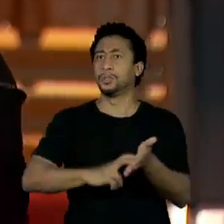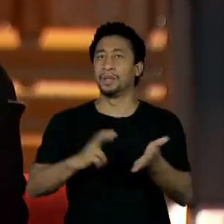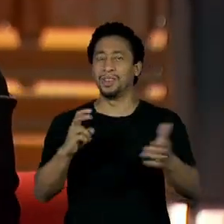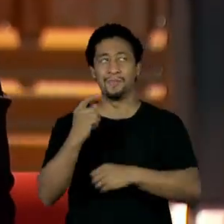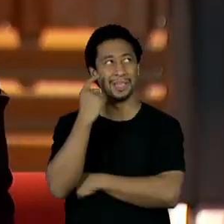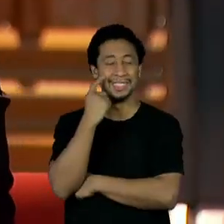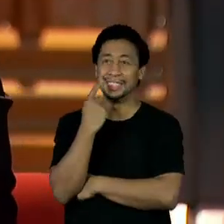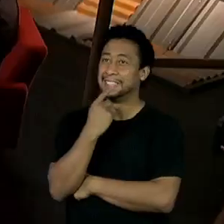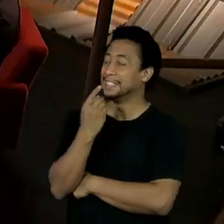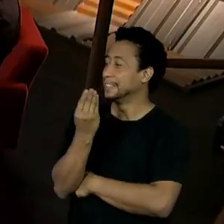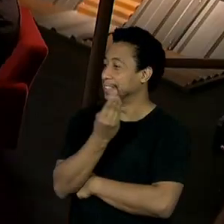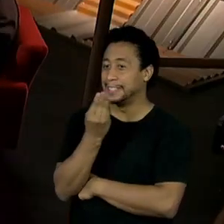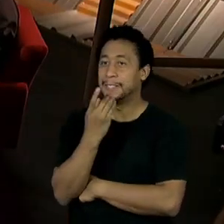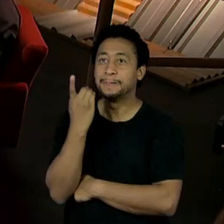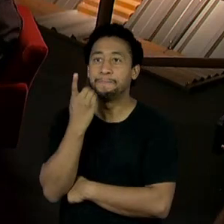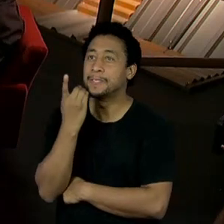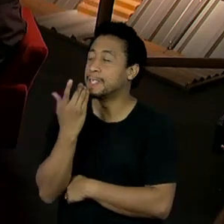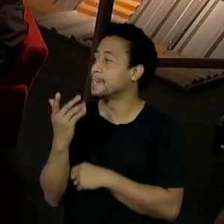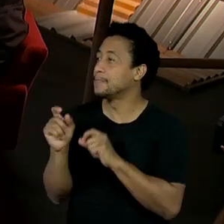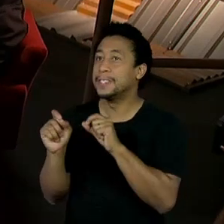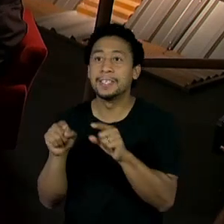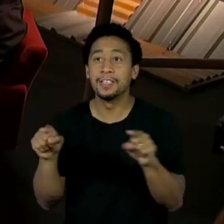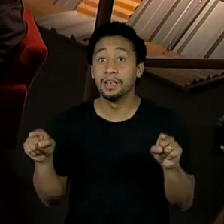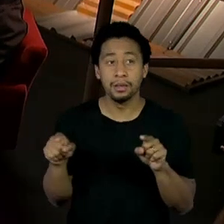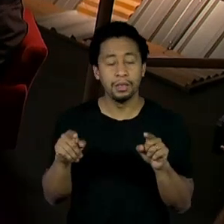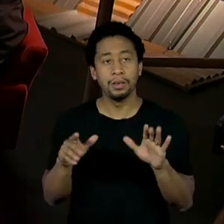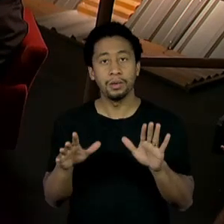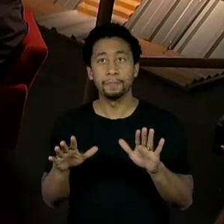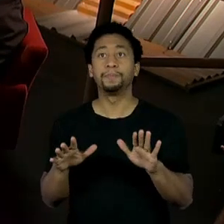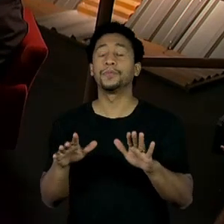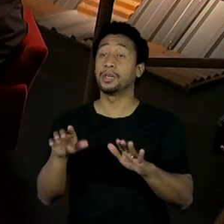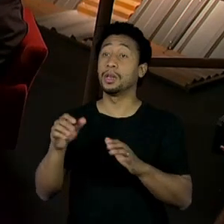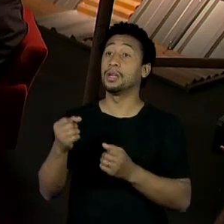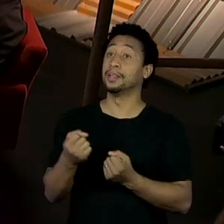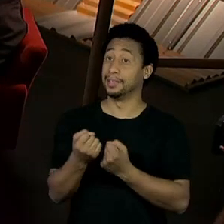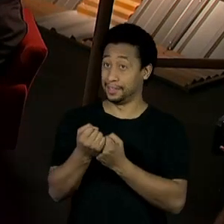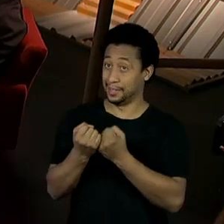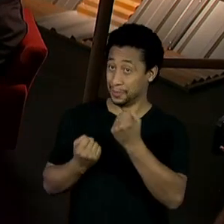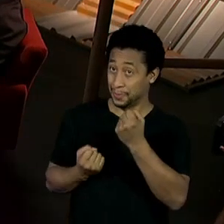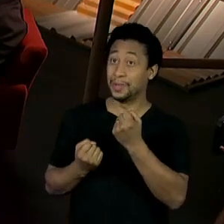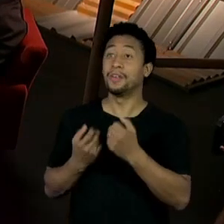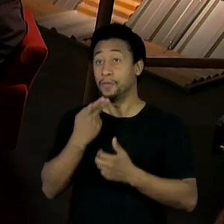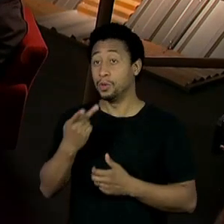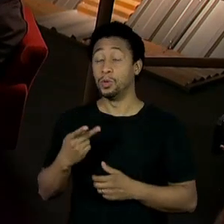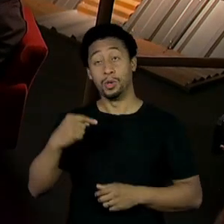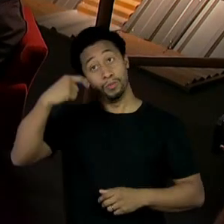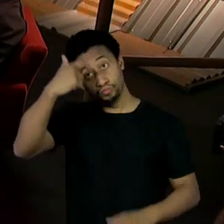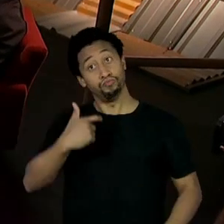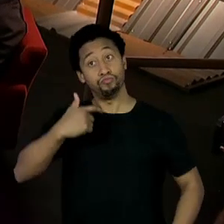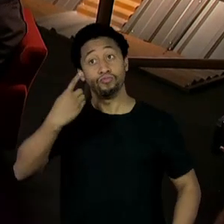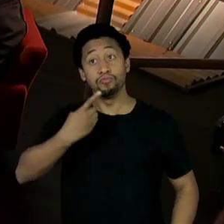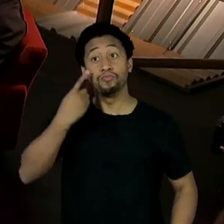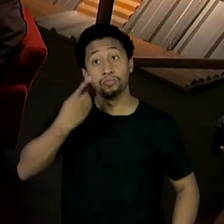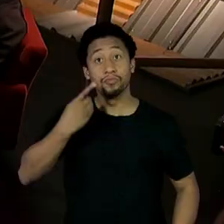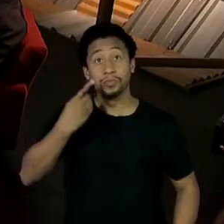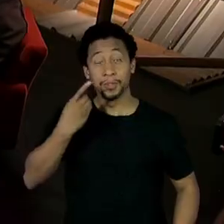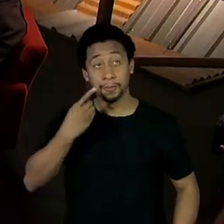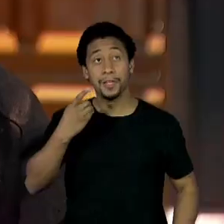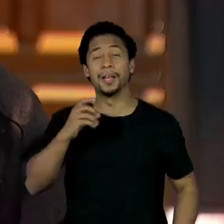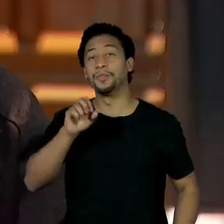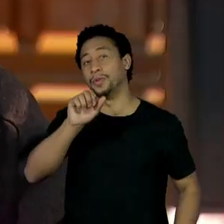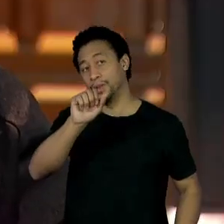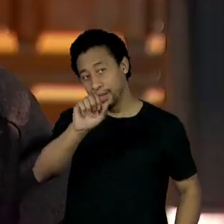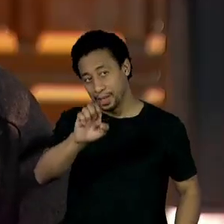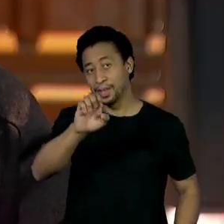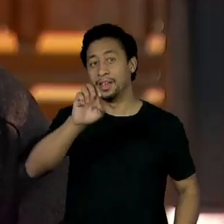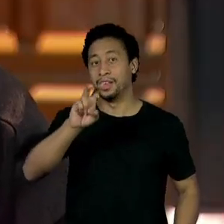deputado para chamar de meu aqui? Aí chega uma assessora e falou assim, aqui, eu sou assessora do deputado Everaldo, ele